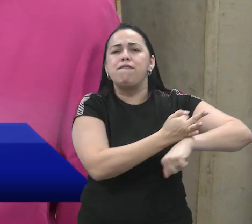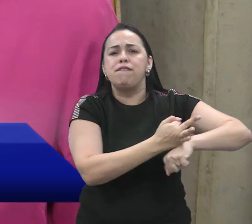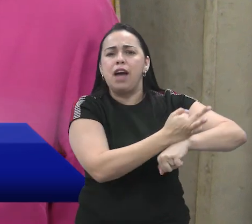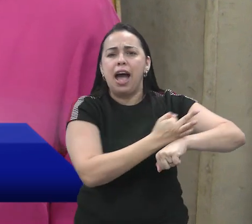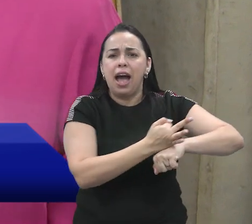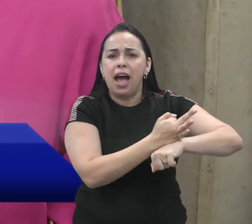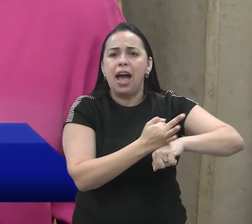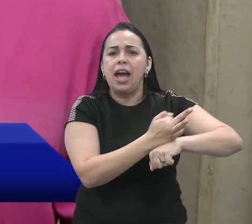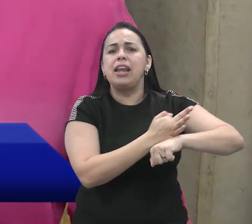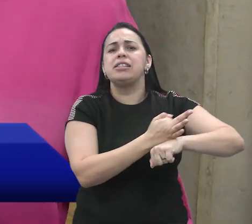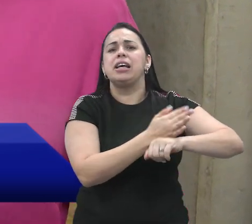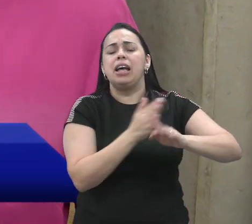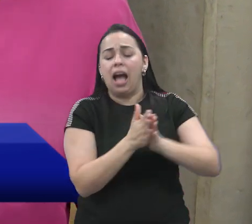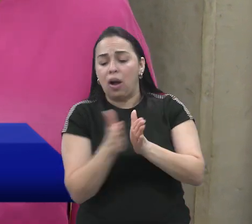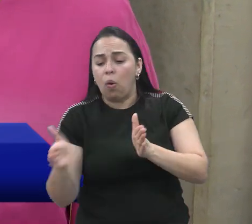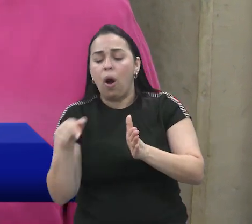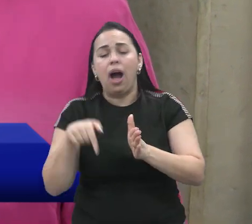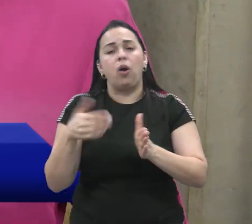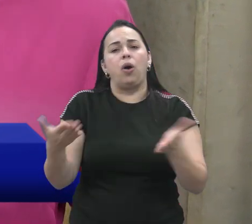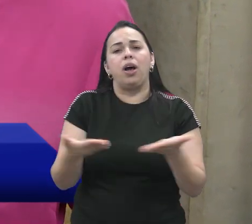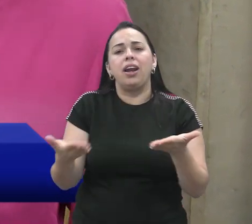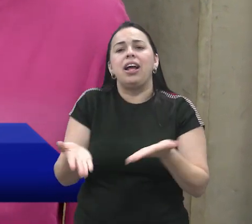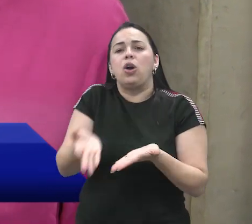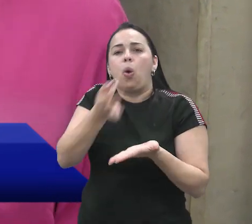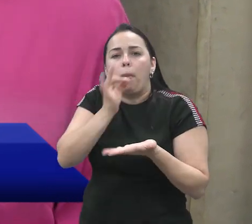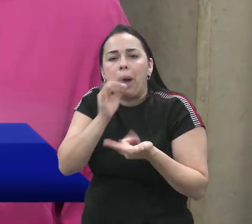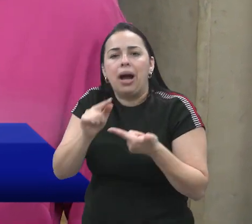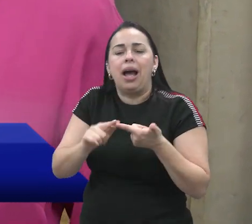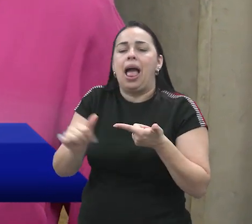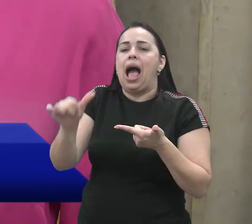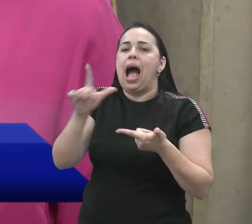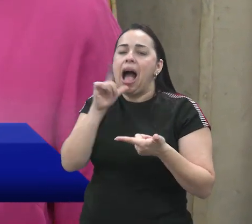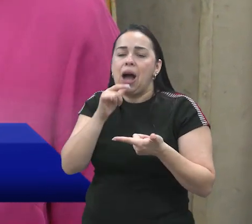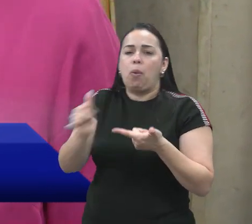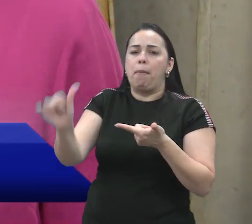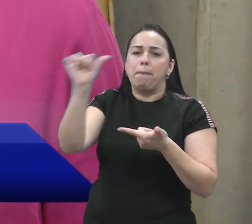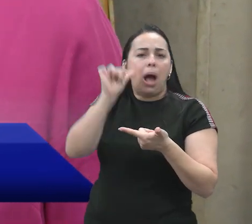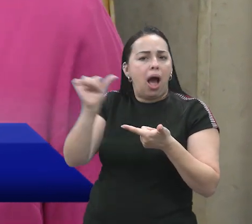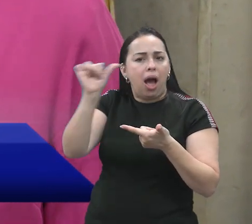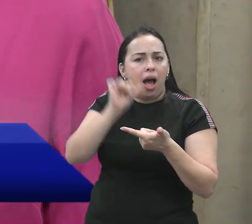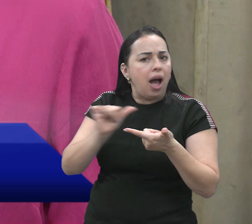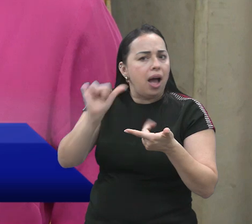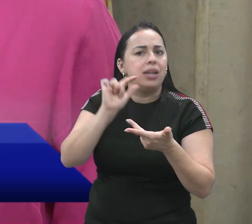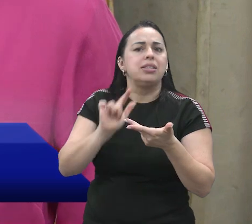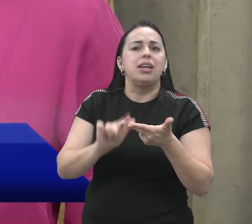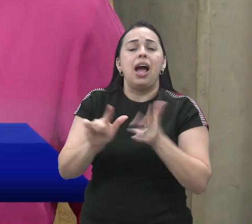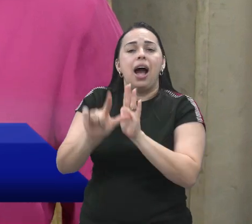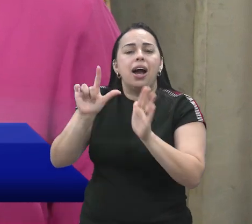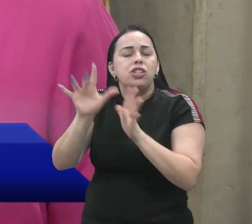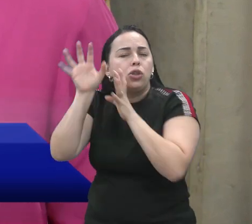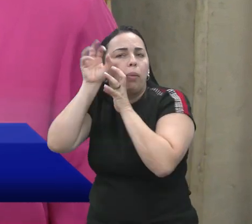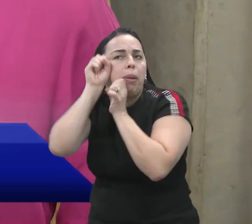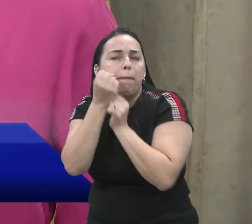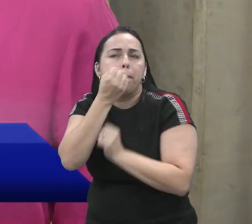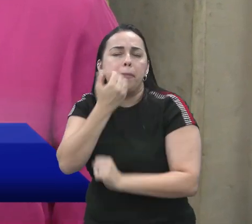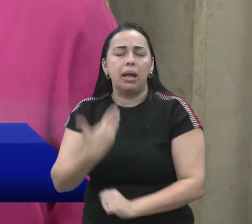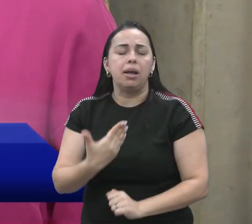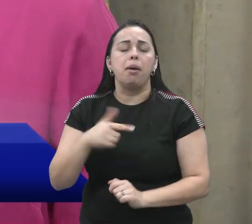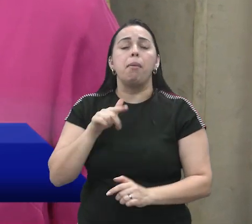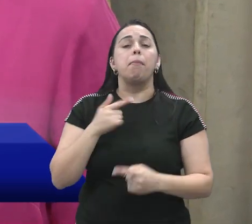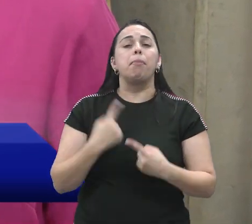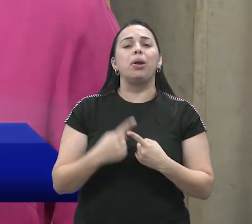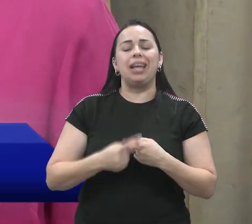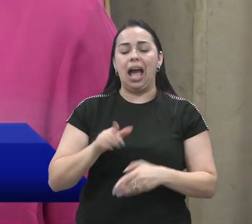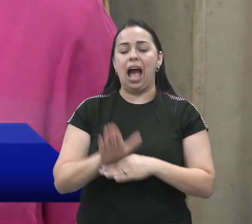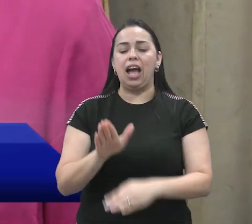aí de férias, né? Então, dormirem cedo, se hidratarem, um bom café da manhã, tudo isso vai